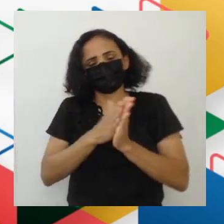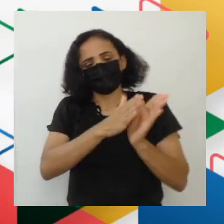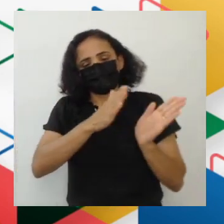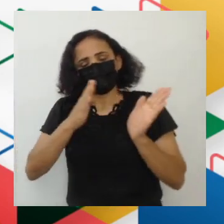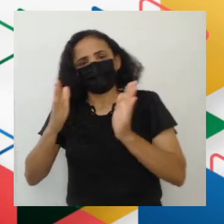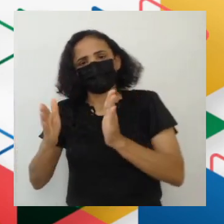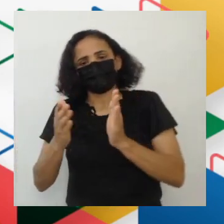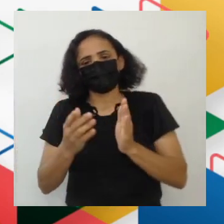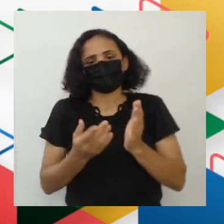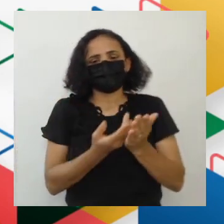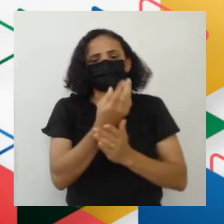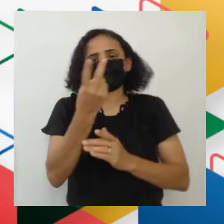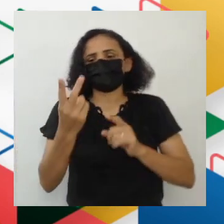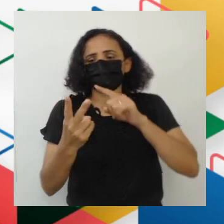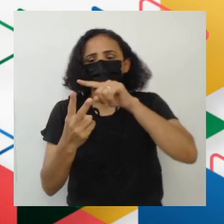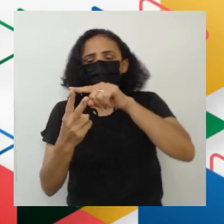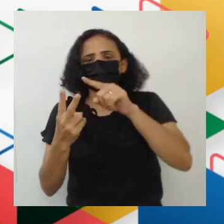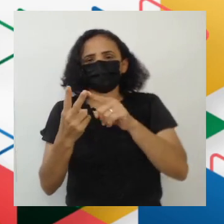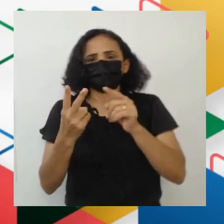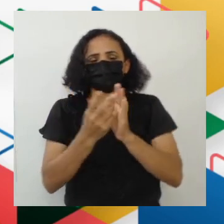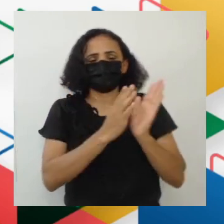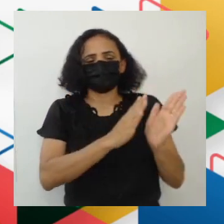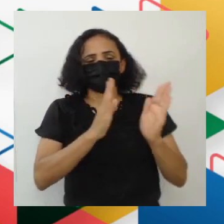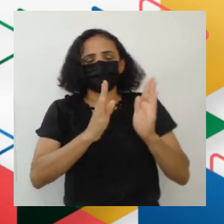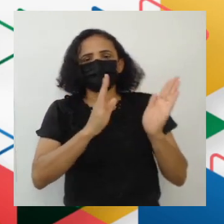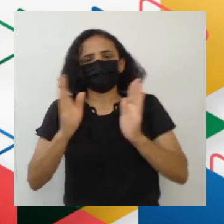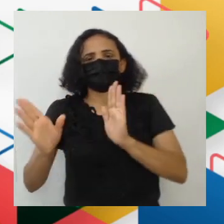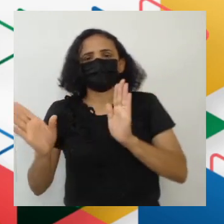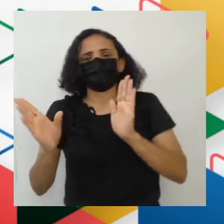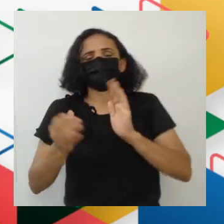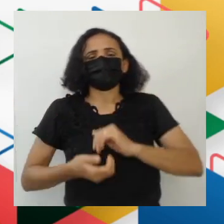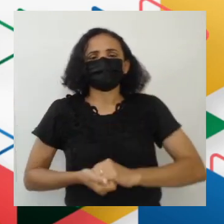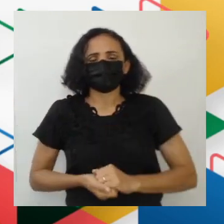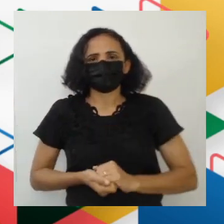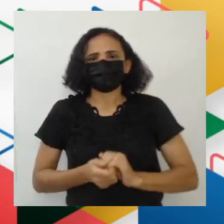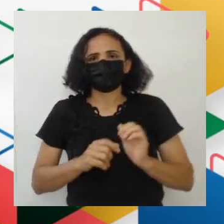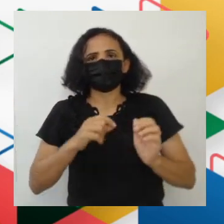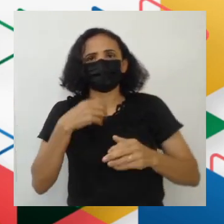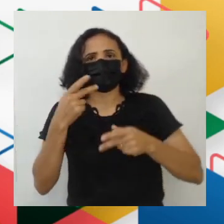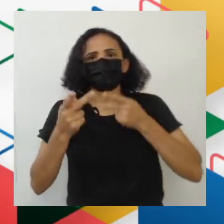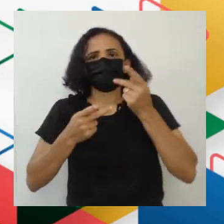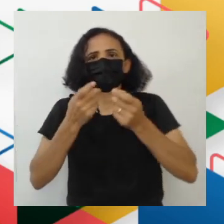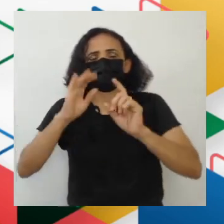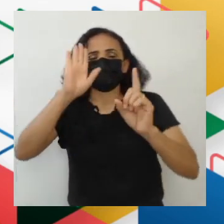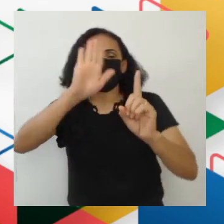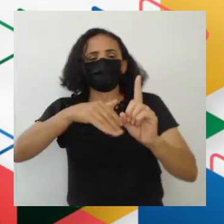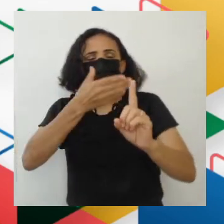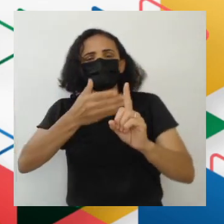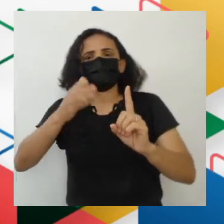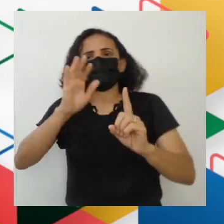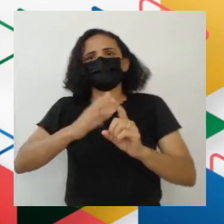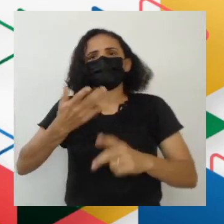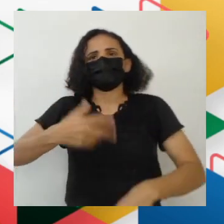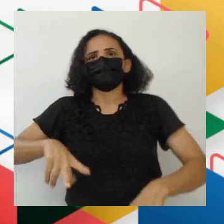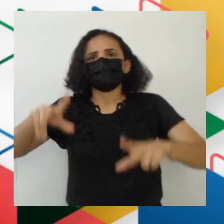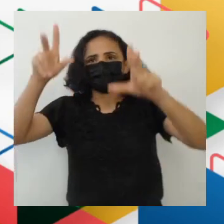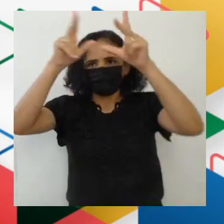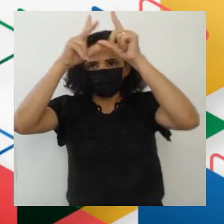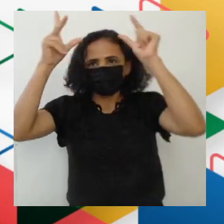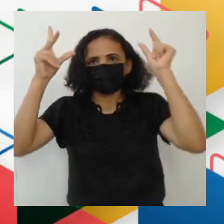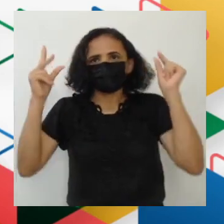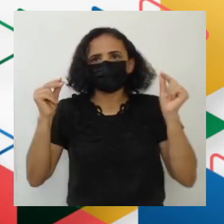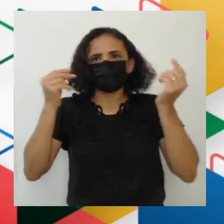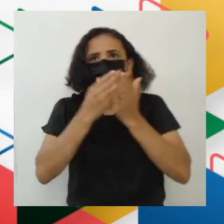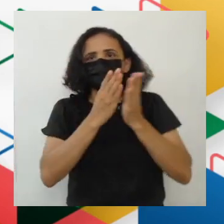da questão, né? Então vamos lá. Com o enredo que homenageou o centenário do Rei do Baião, você percebe que aí